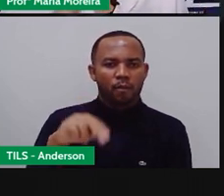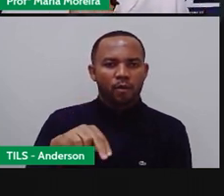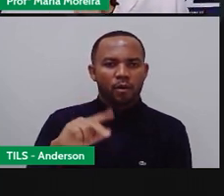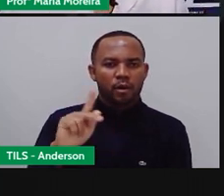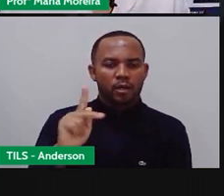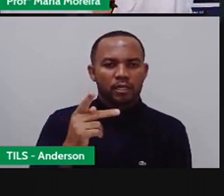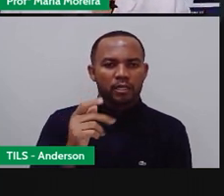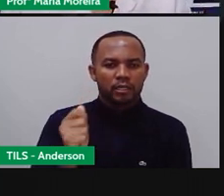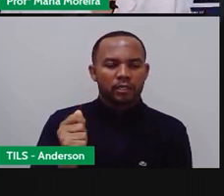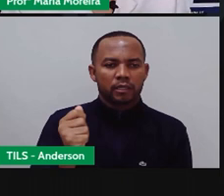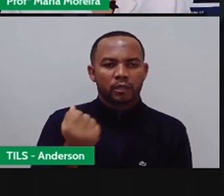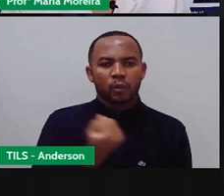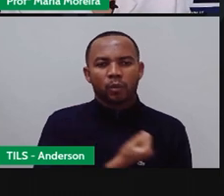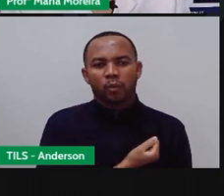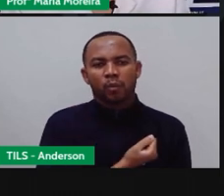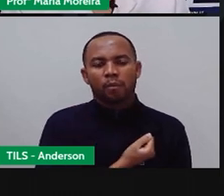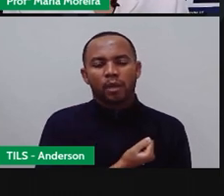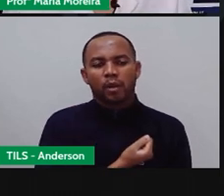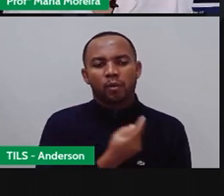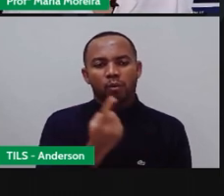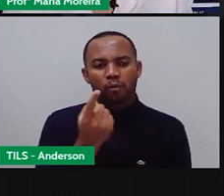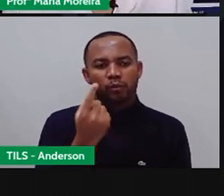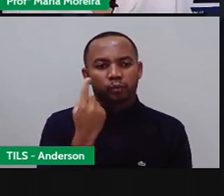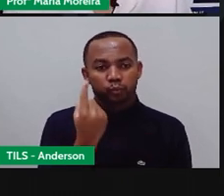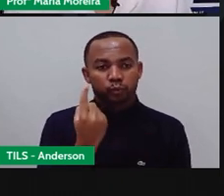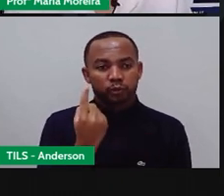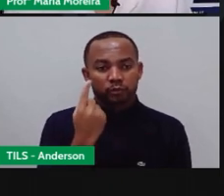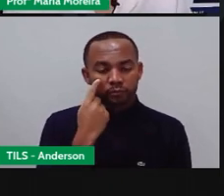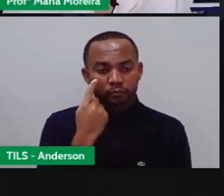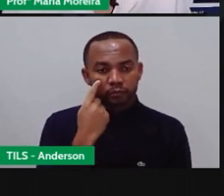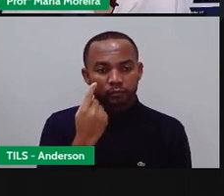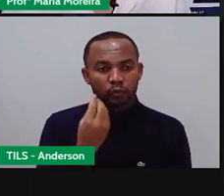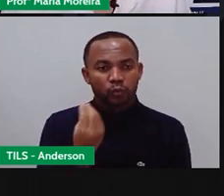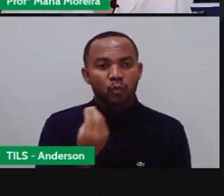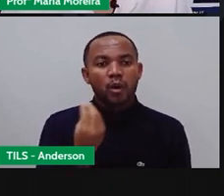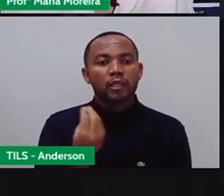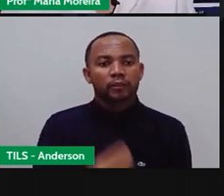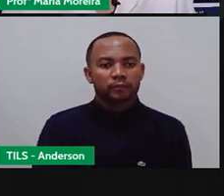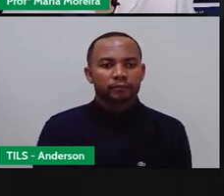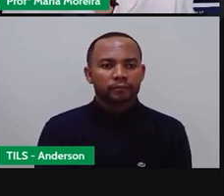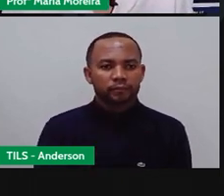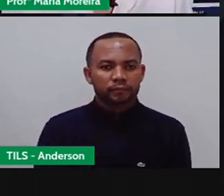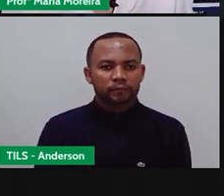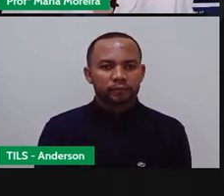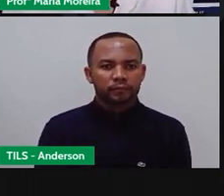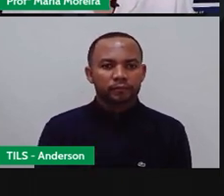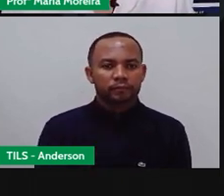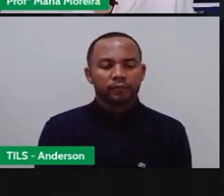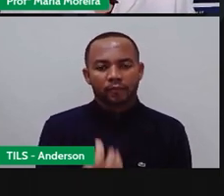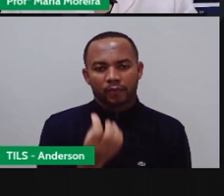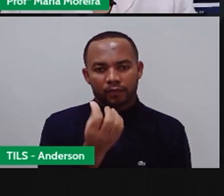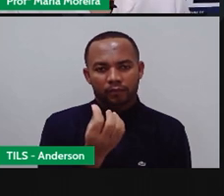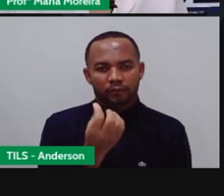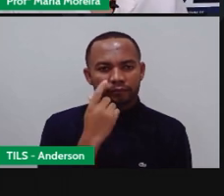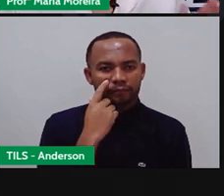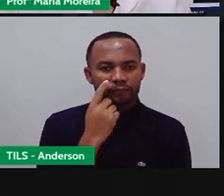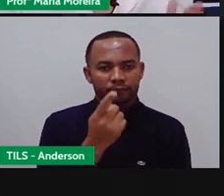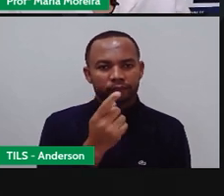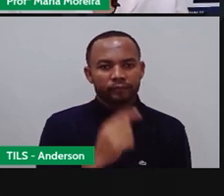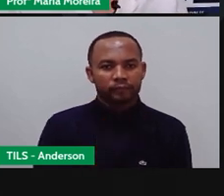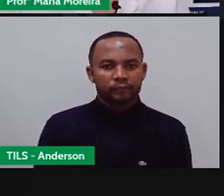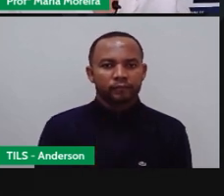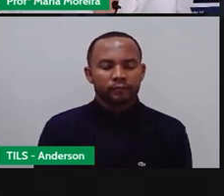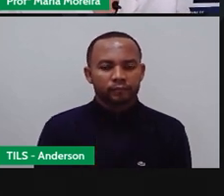para frente o último número a minha quantidade de unidades Quantas unidades seis o